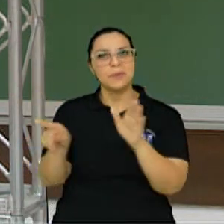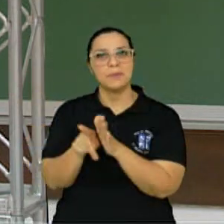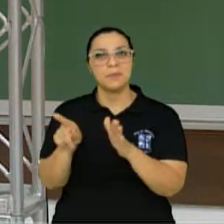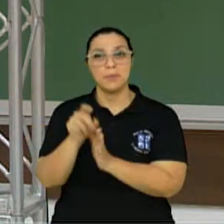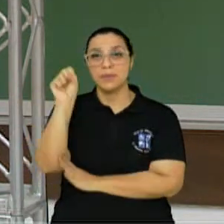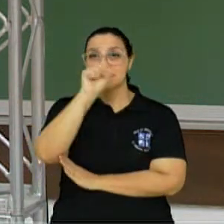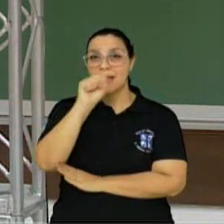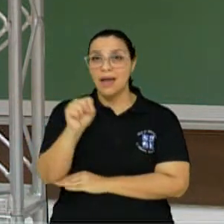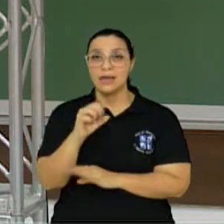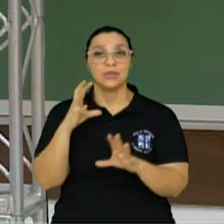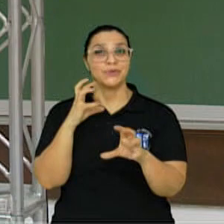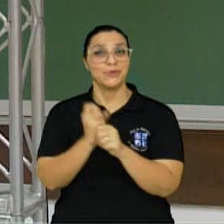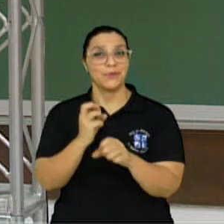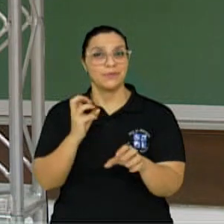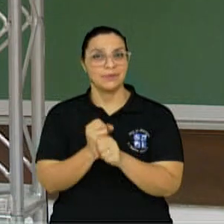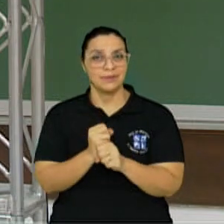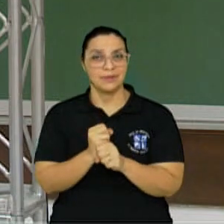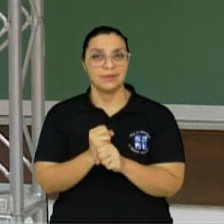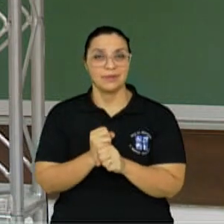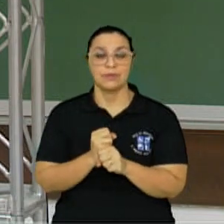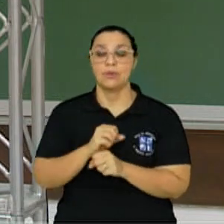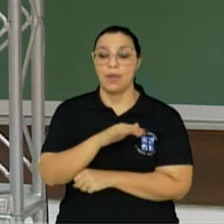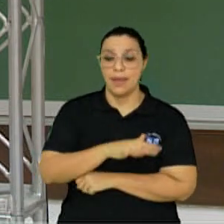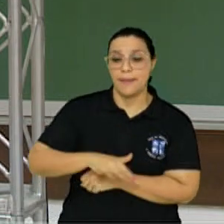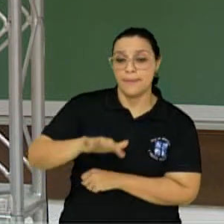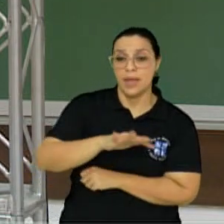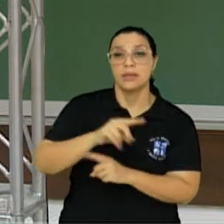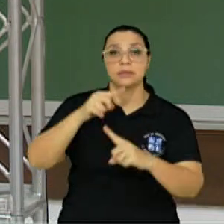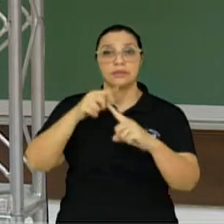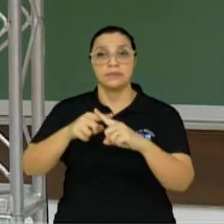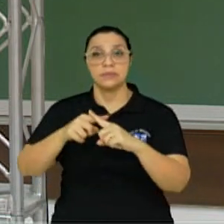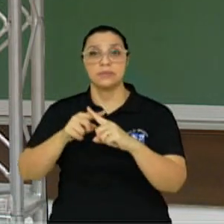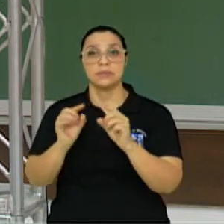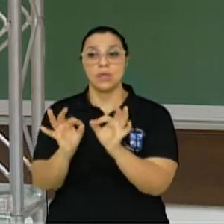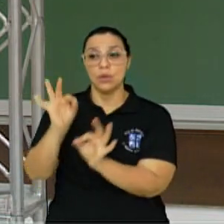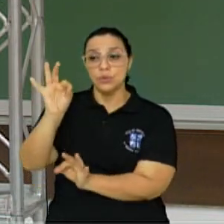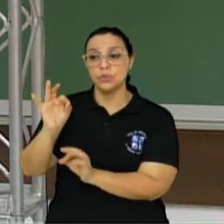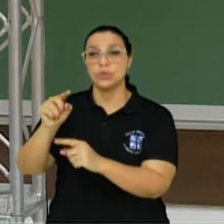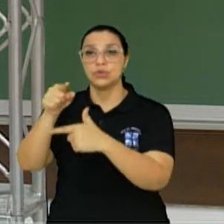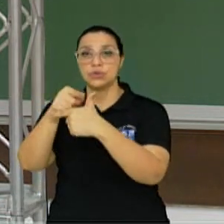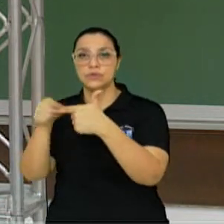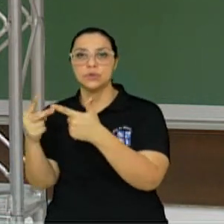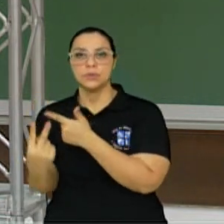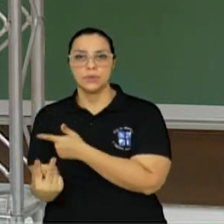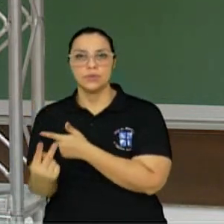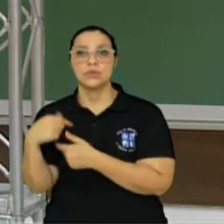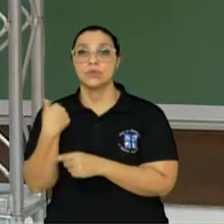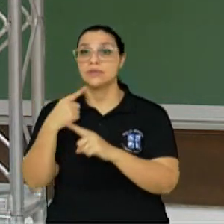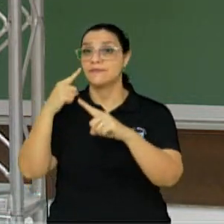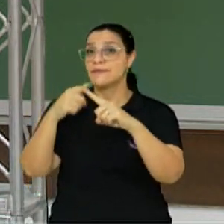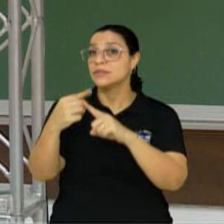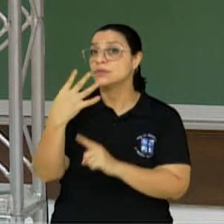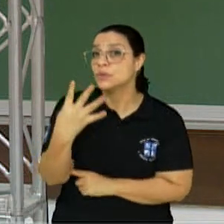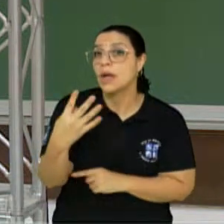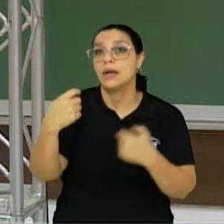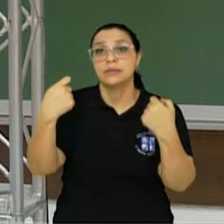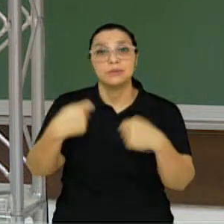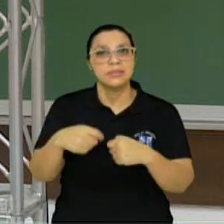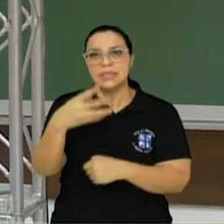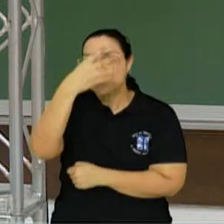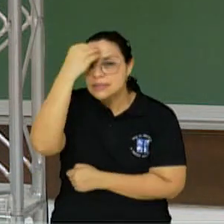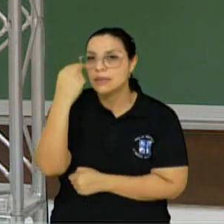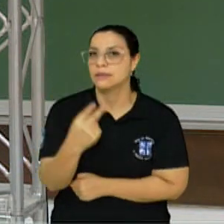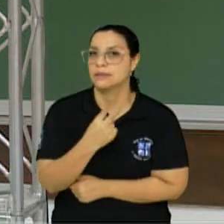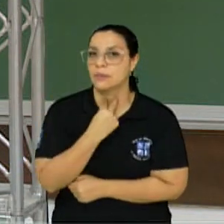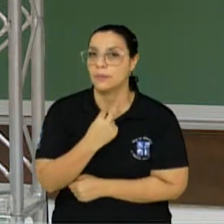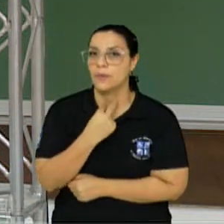do cálculo de área de triângulo, base vezes altura dividido por 2. E não podemos esquecer que a gente tem que multiplicar por 4, tá? Não pode